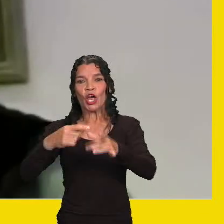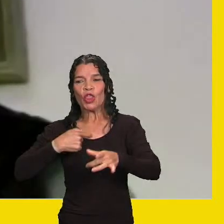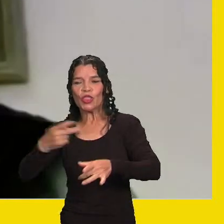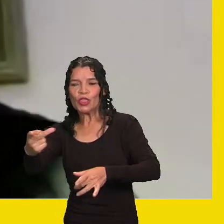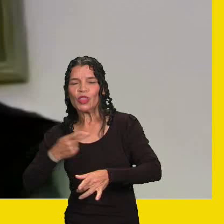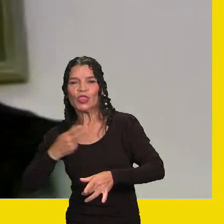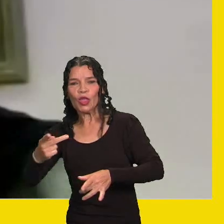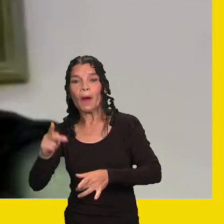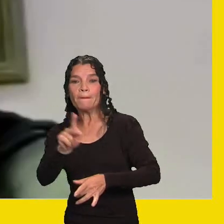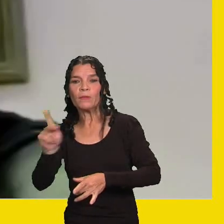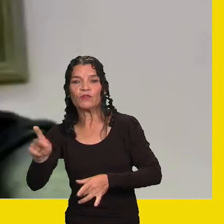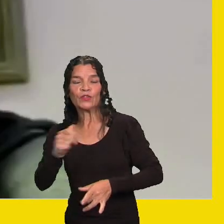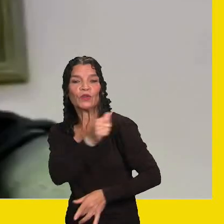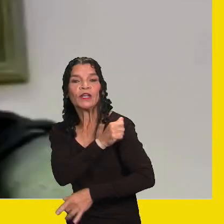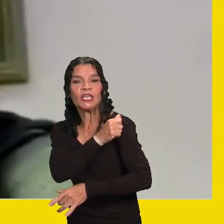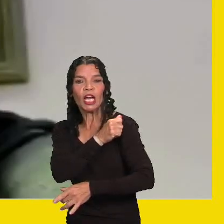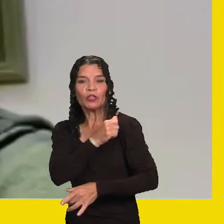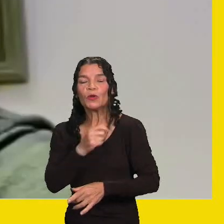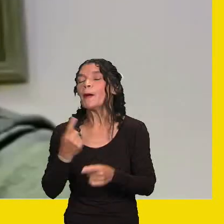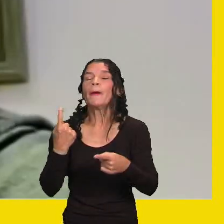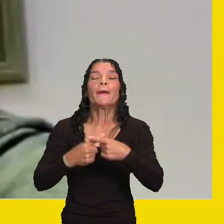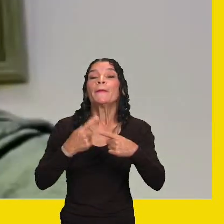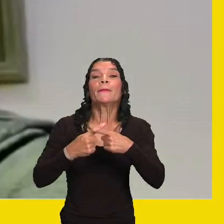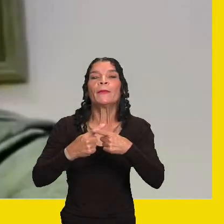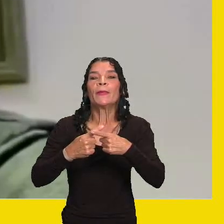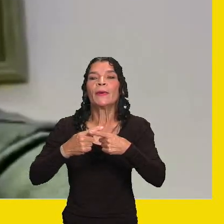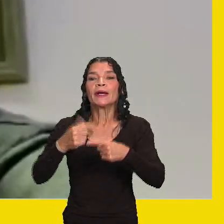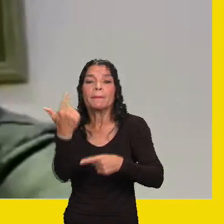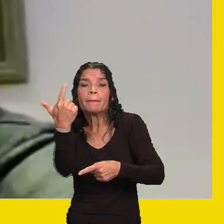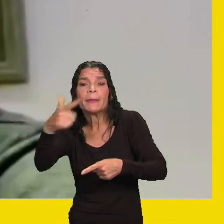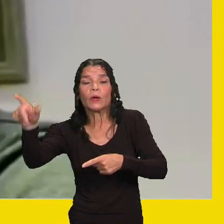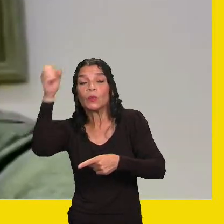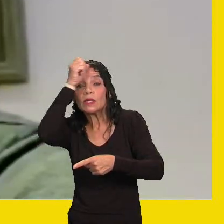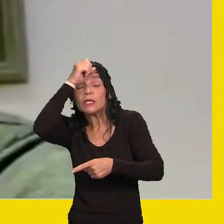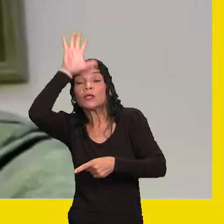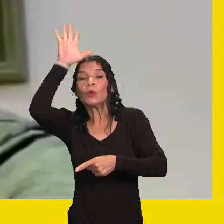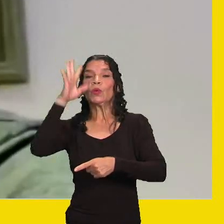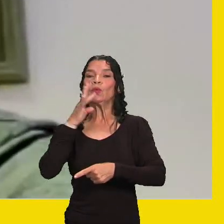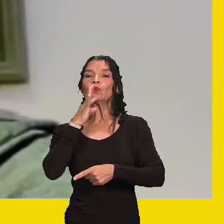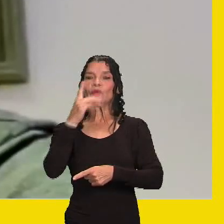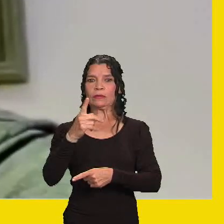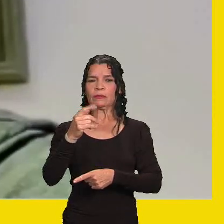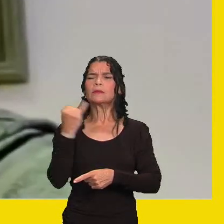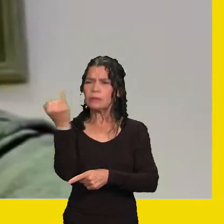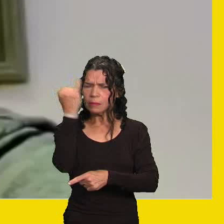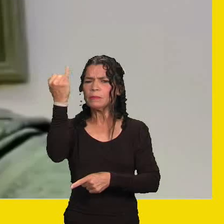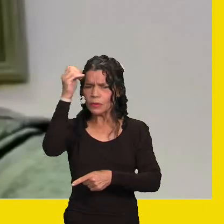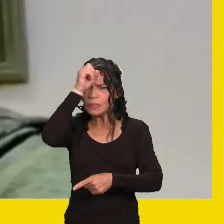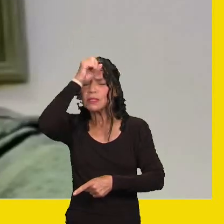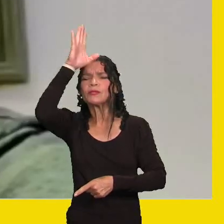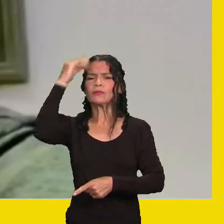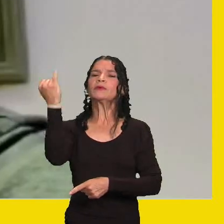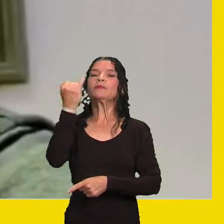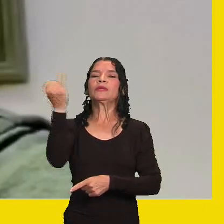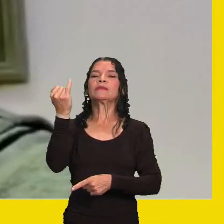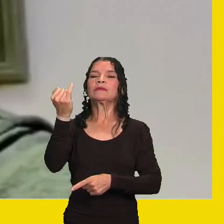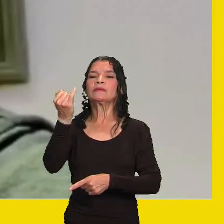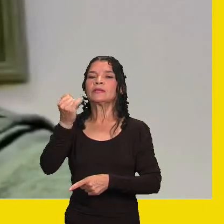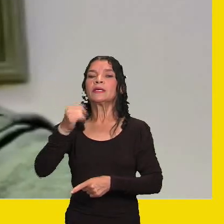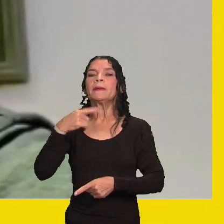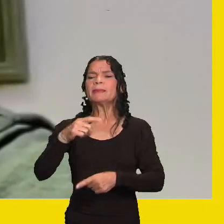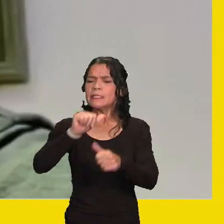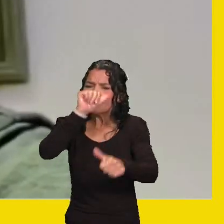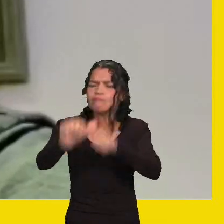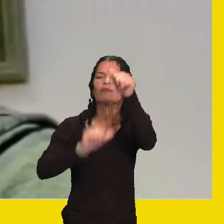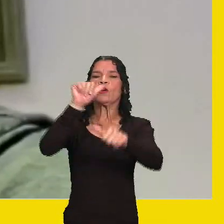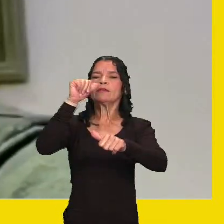gente possa chegar em outro conhecimento. Conhecimentos são importantes e por isso eles precisam ser